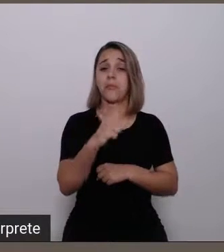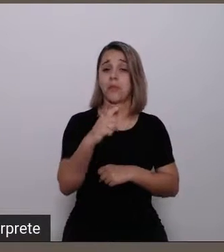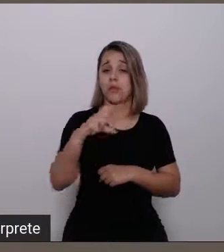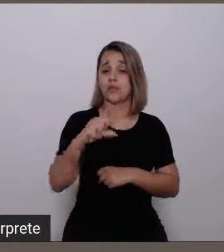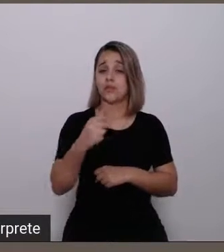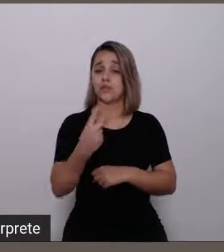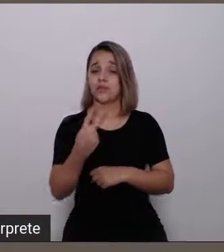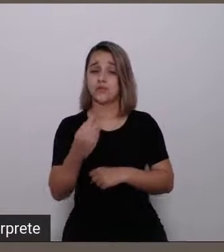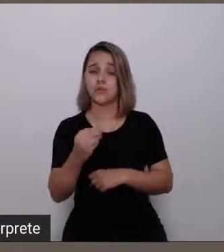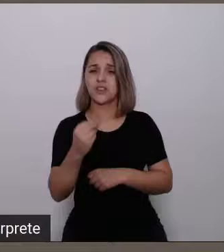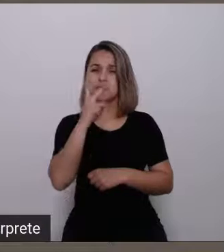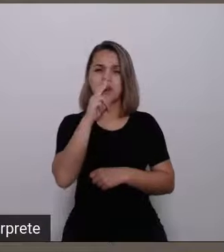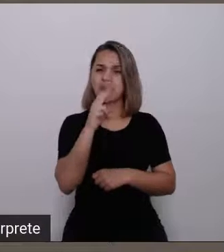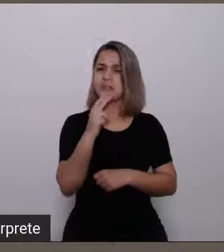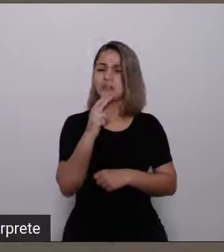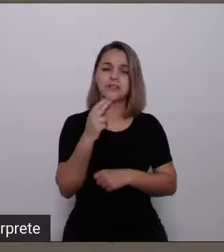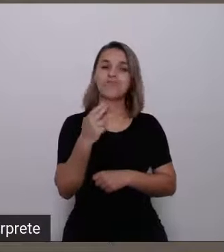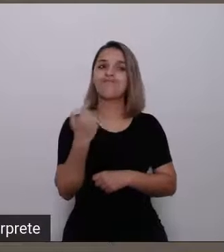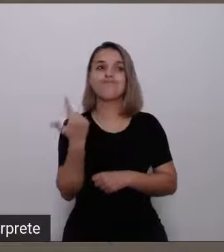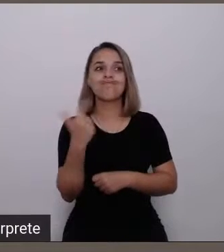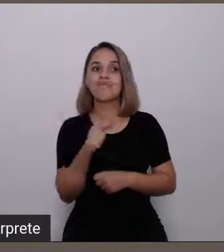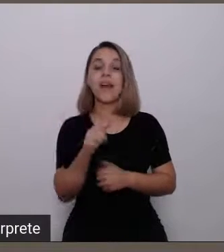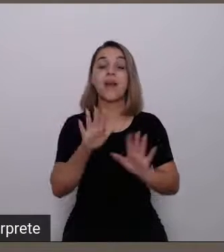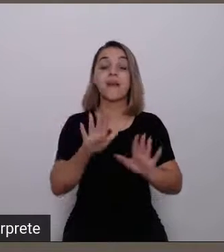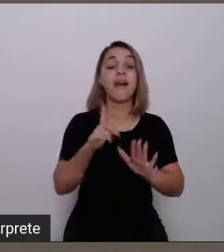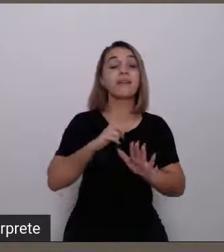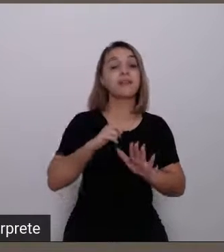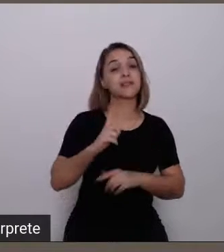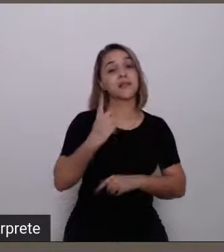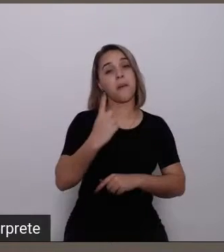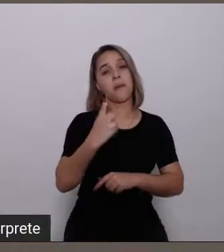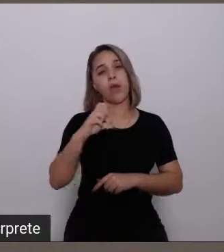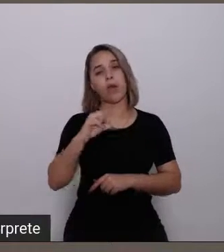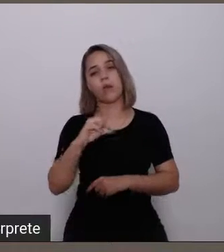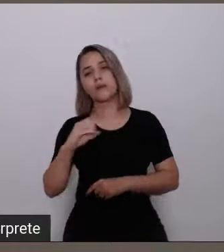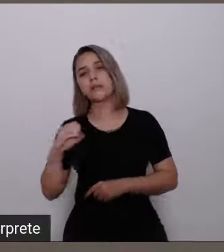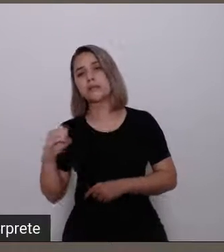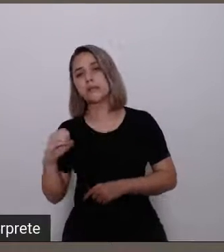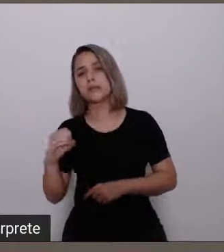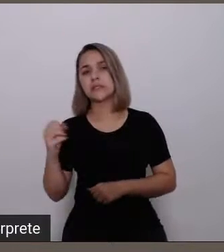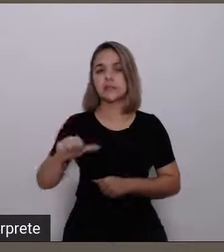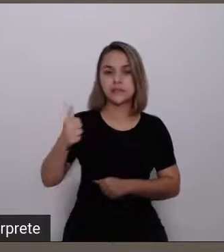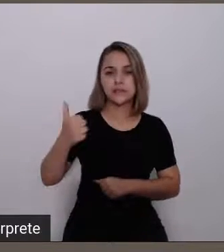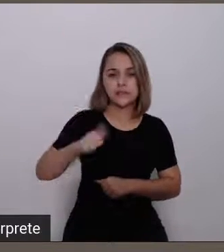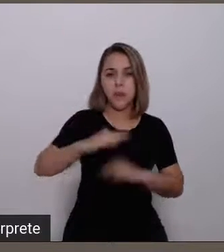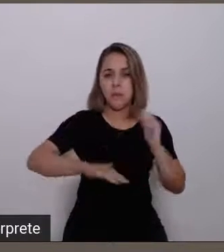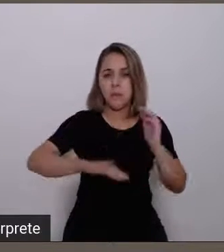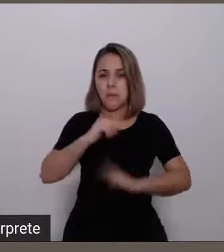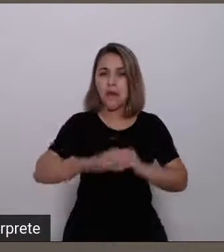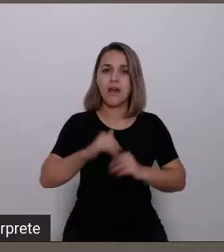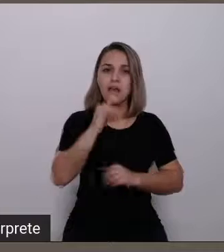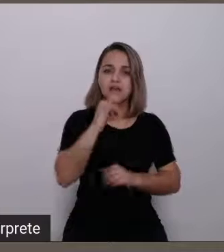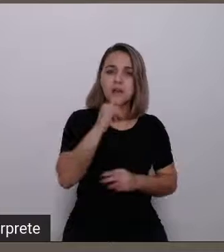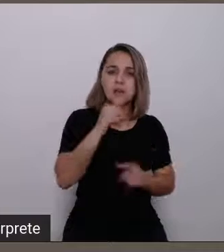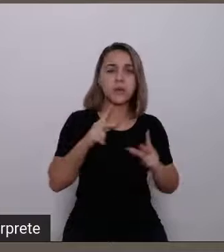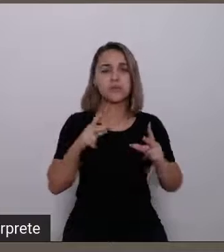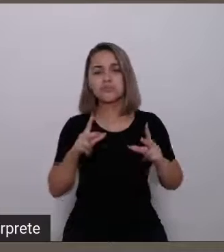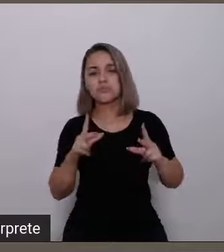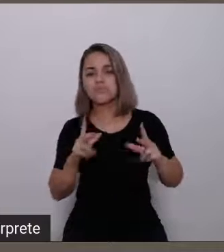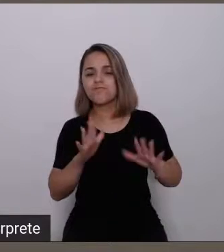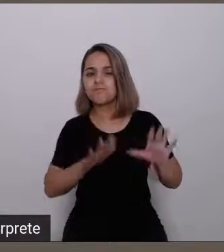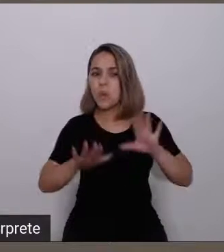Mas em 1900, analisar essa prática merece ser feita com cuidado, recuperar esses acervos, merece ser